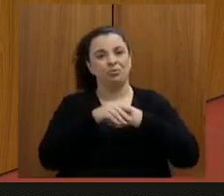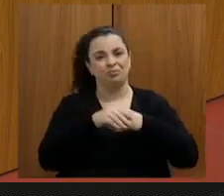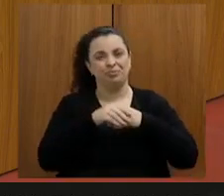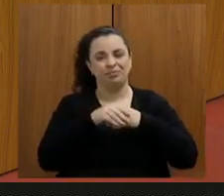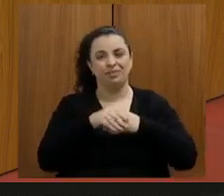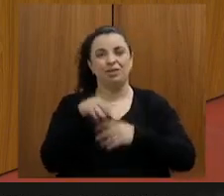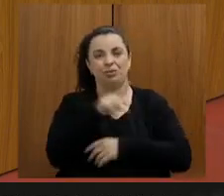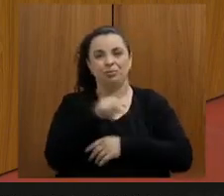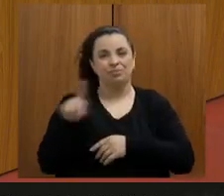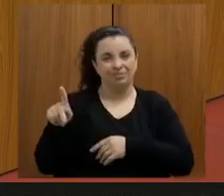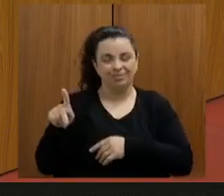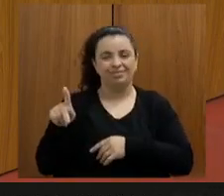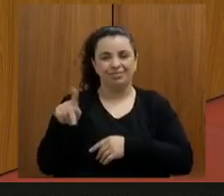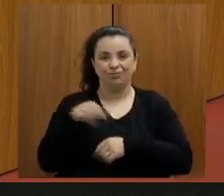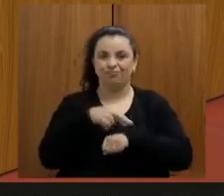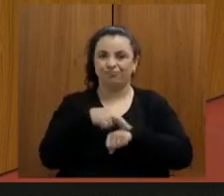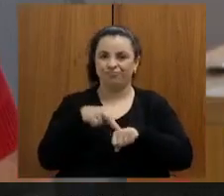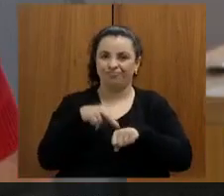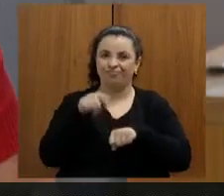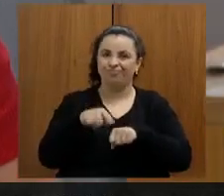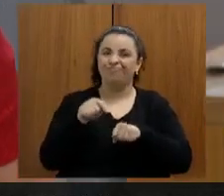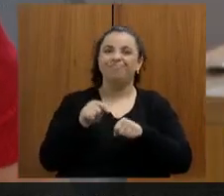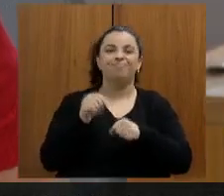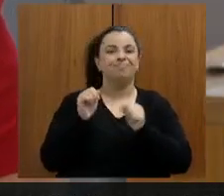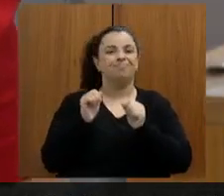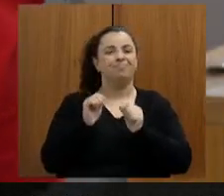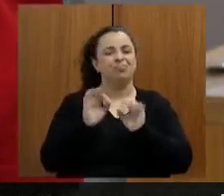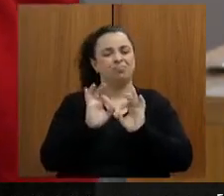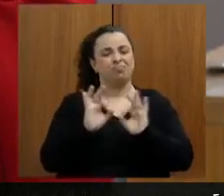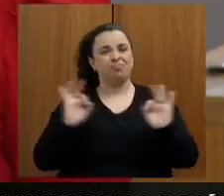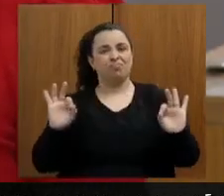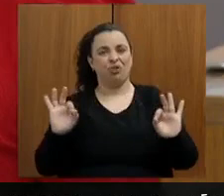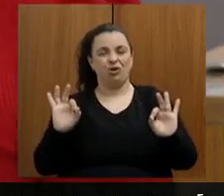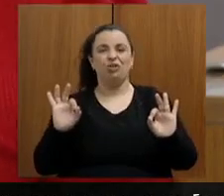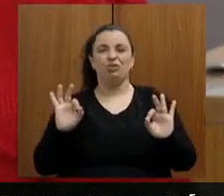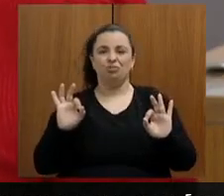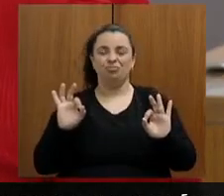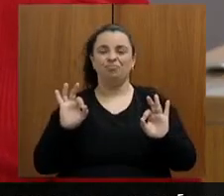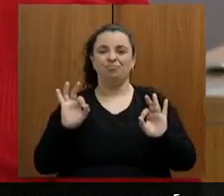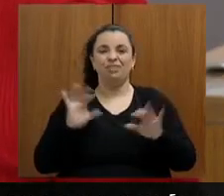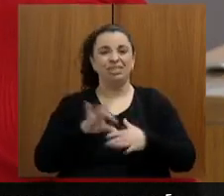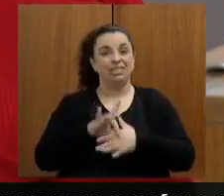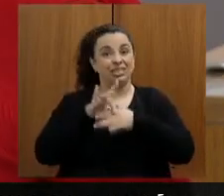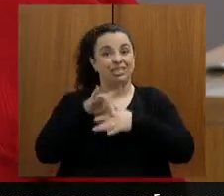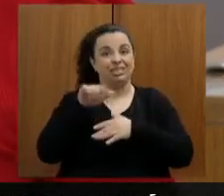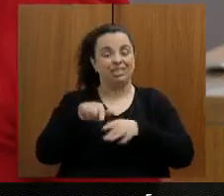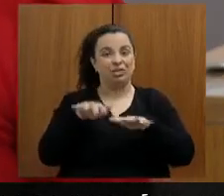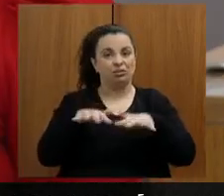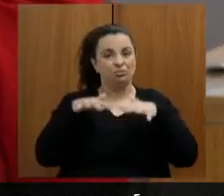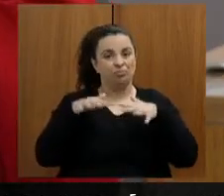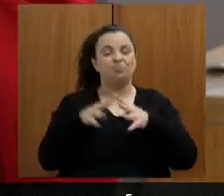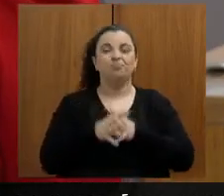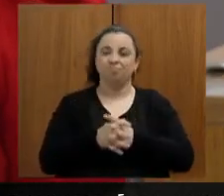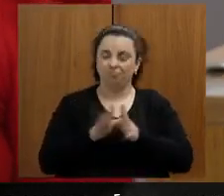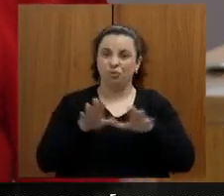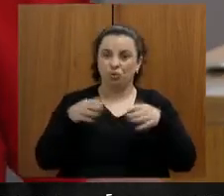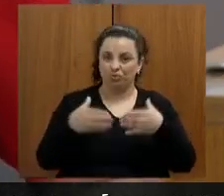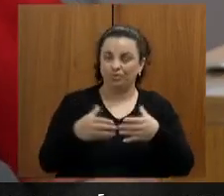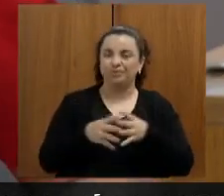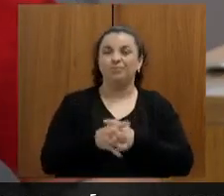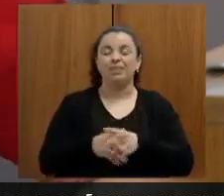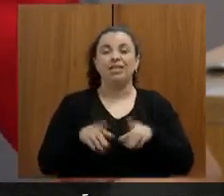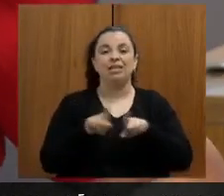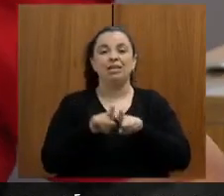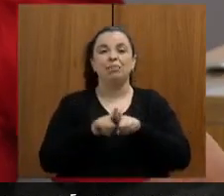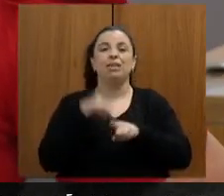pela sempre brilhante condução dessa comissão né cumprimentar também o deputado Gil Pereira que está aqui